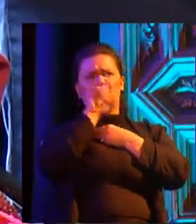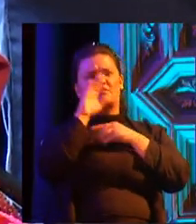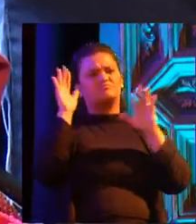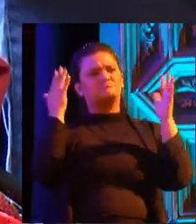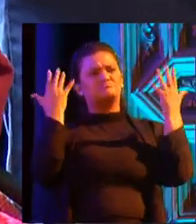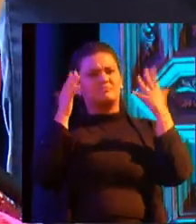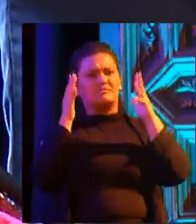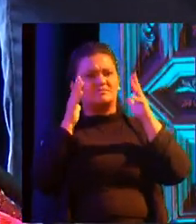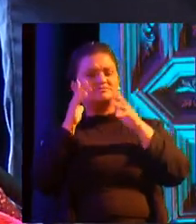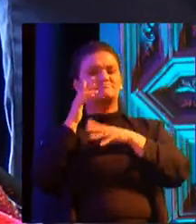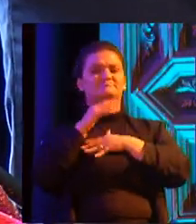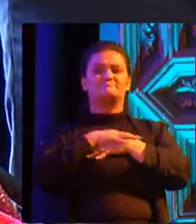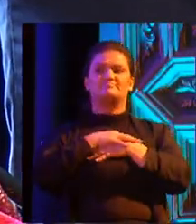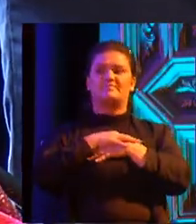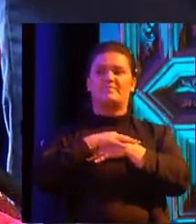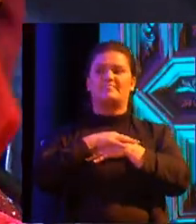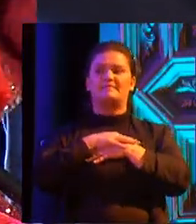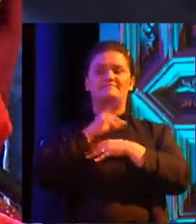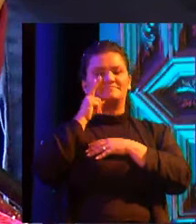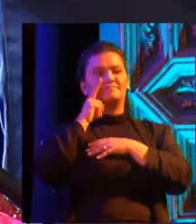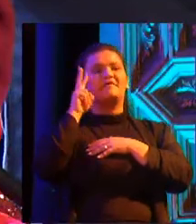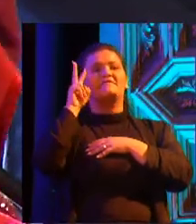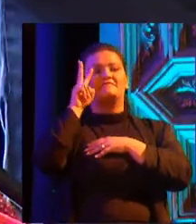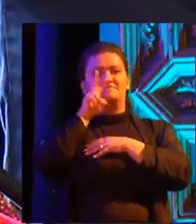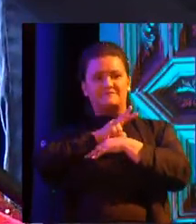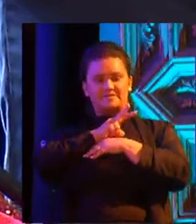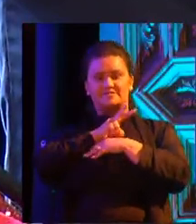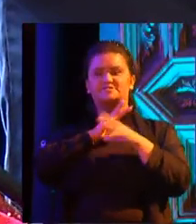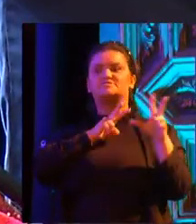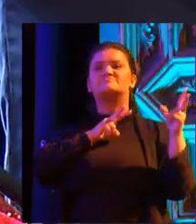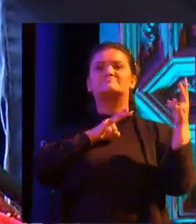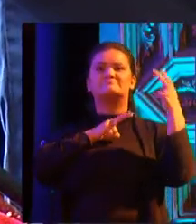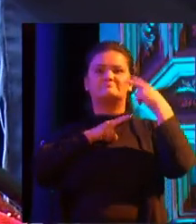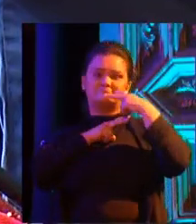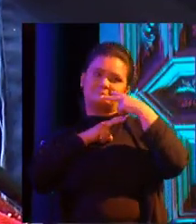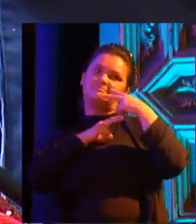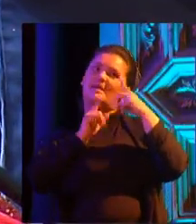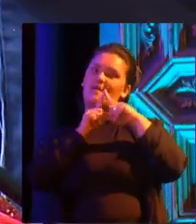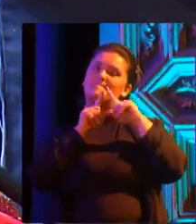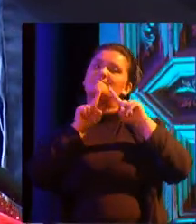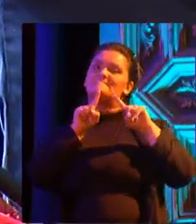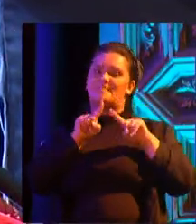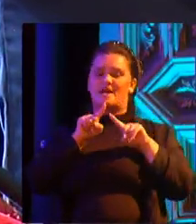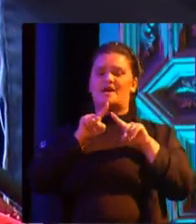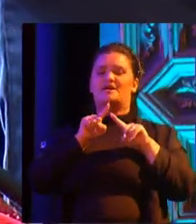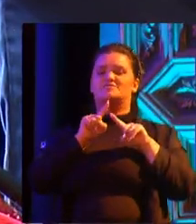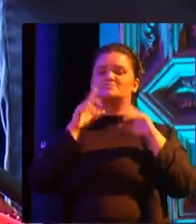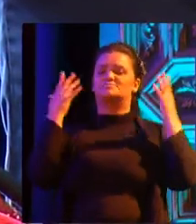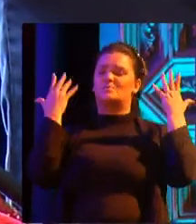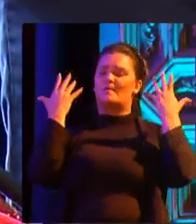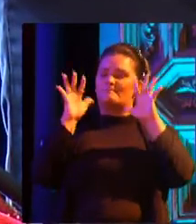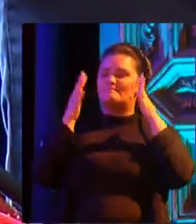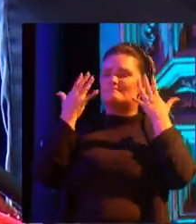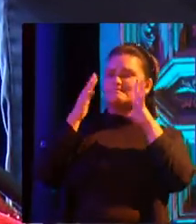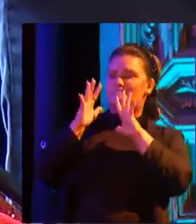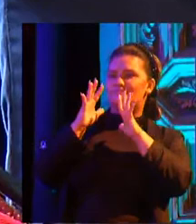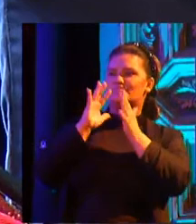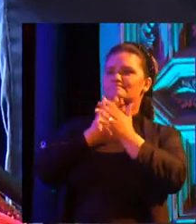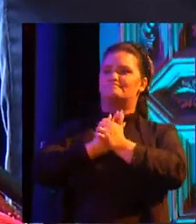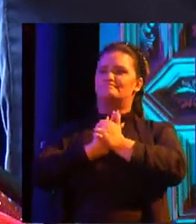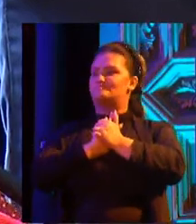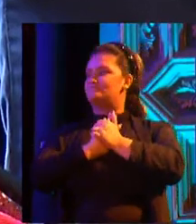agrada quem está vendo, quem está ouvindo, quem está observando. Mas o aplauso